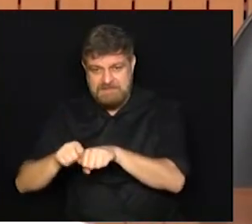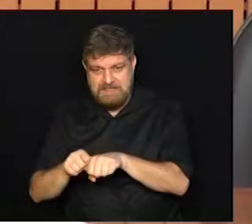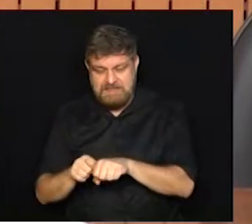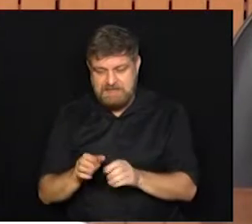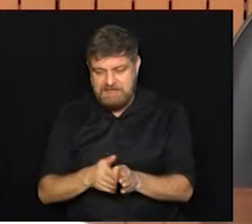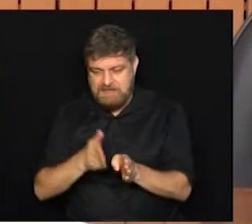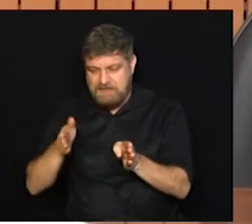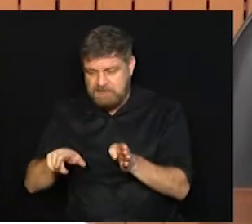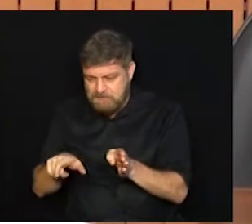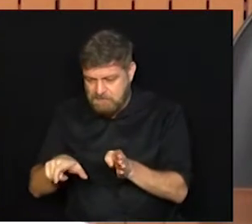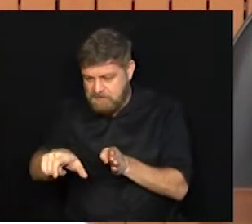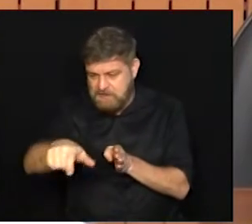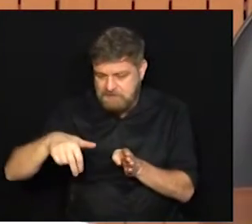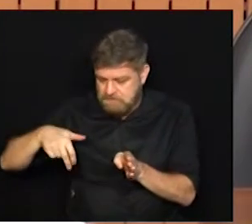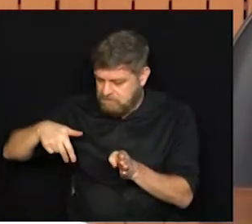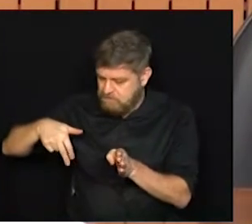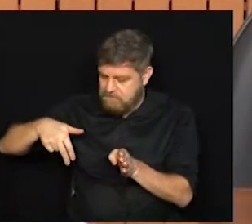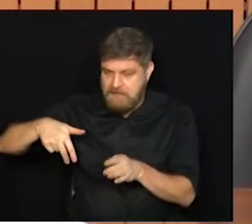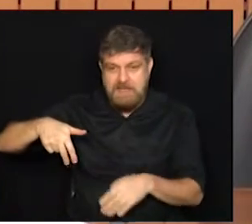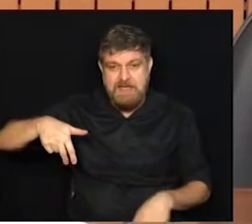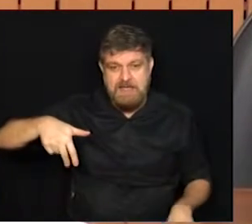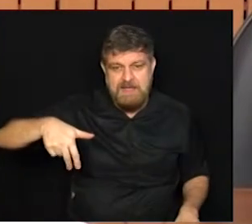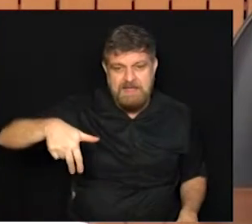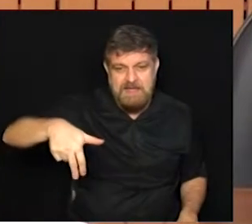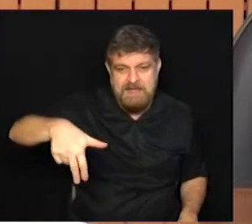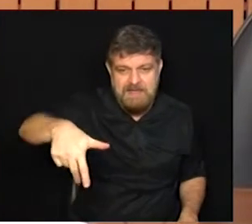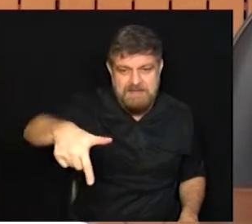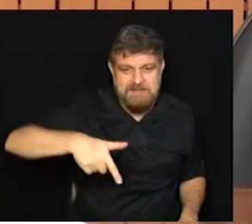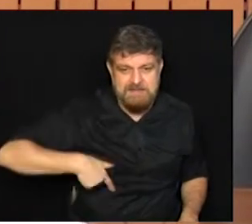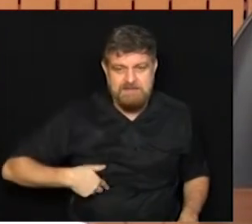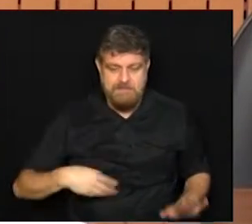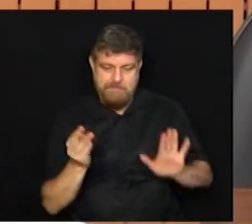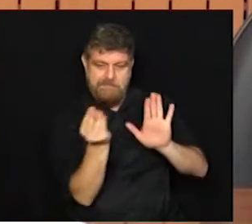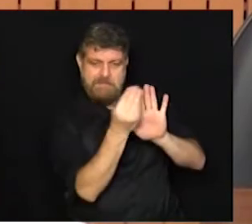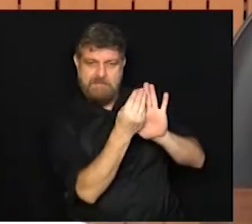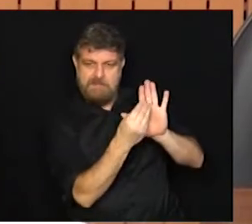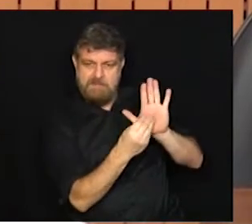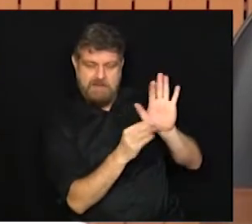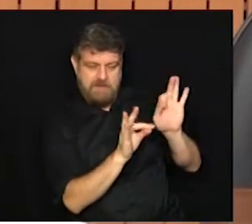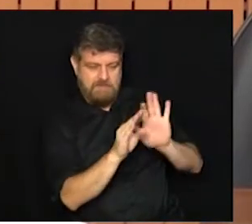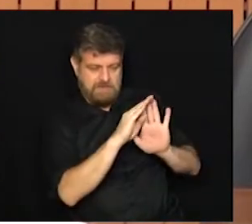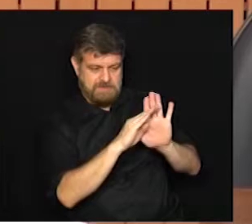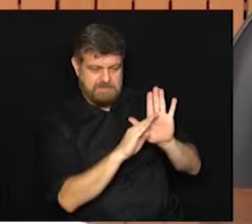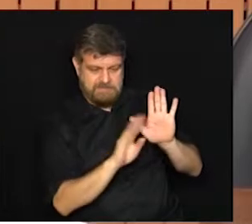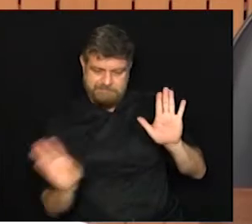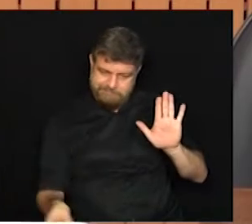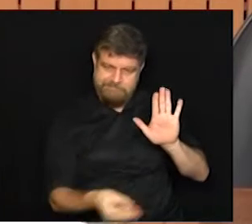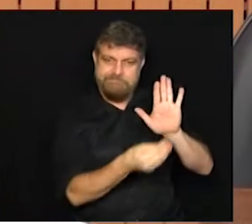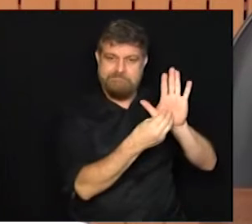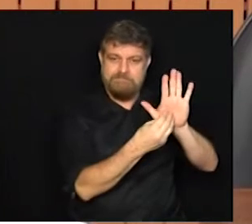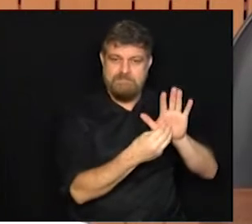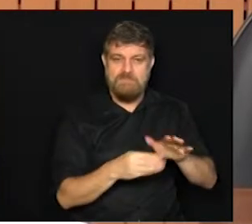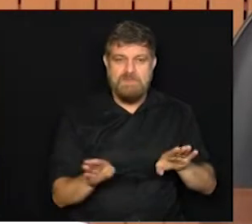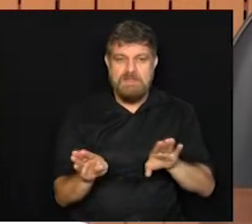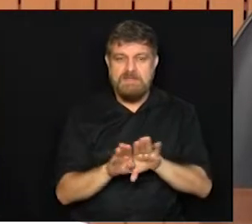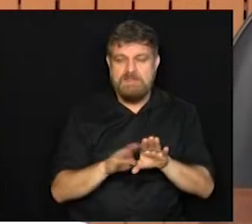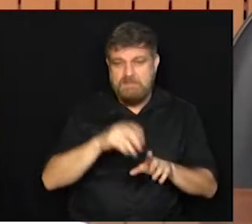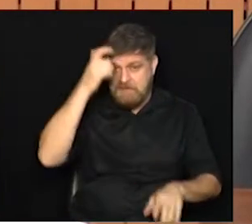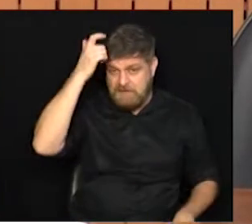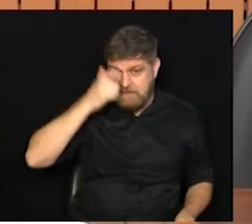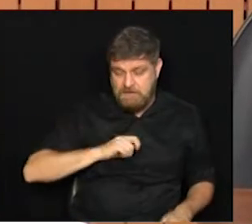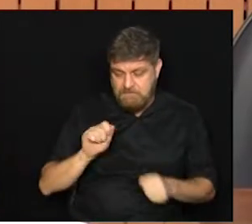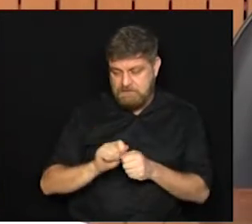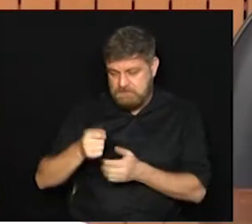para o pedestre, né? Que isso seja incorporado nos projetos. E uma outra demanda, até fiz uma